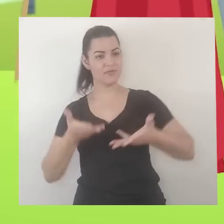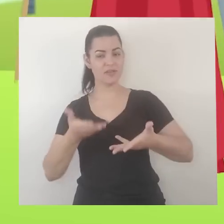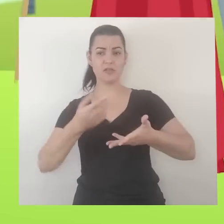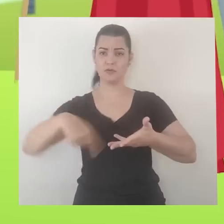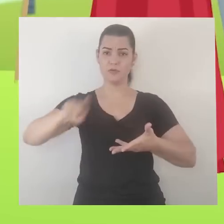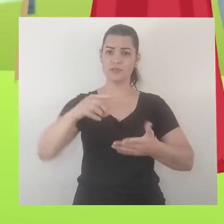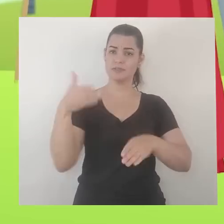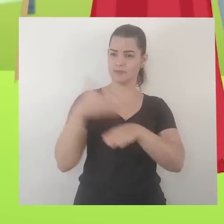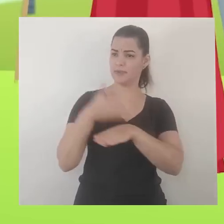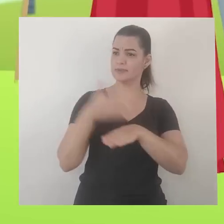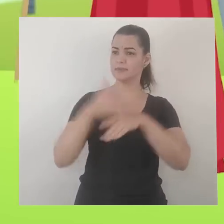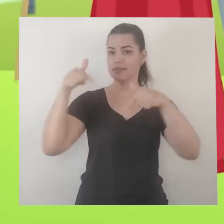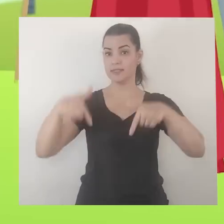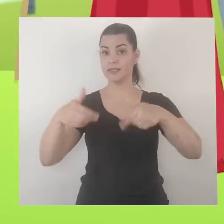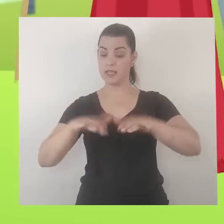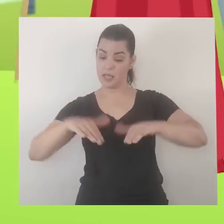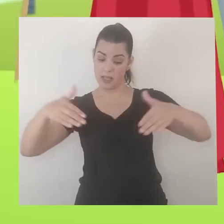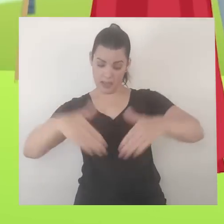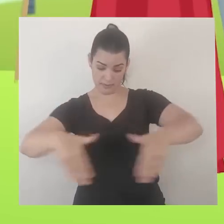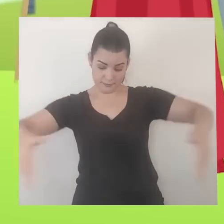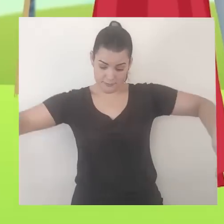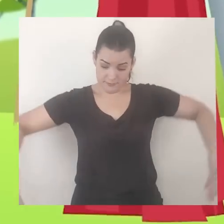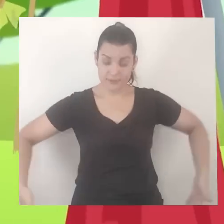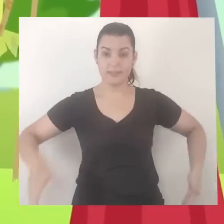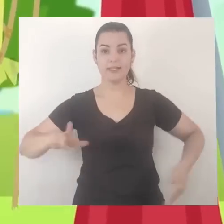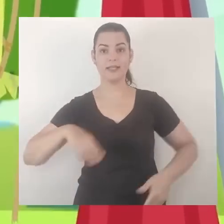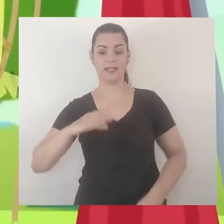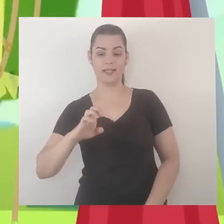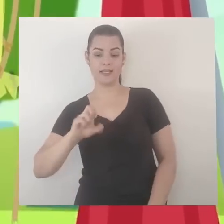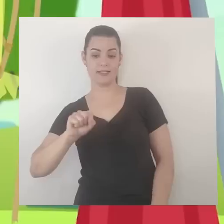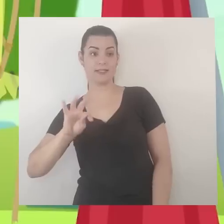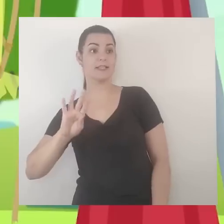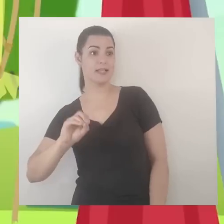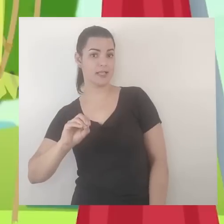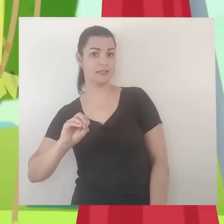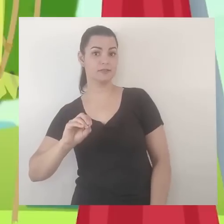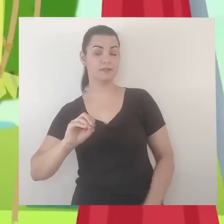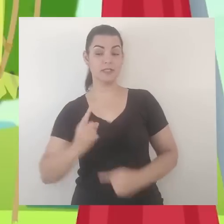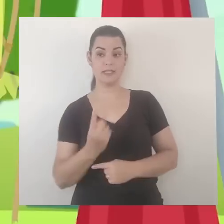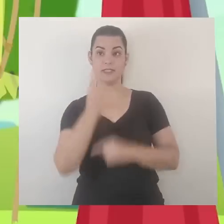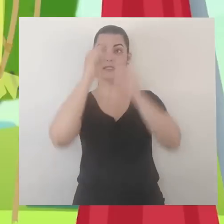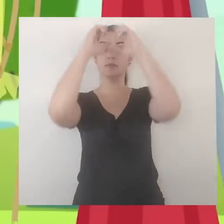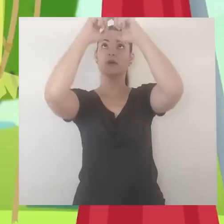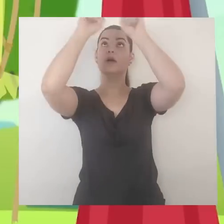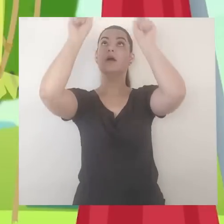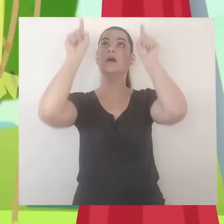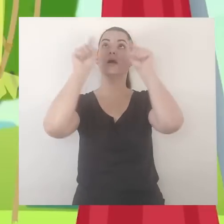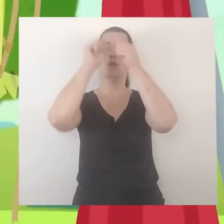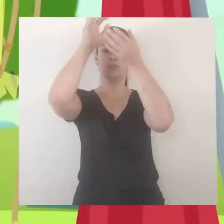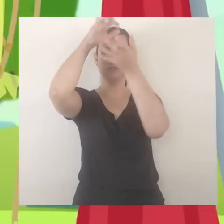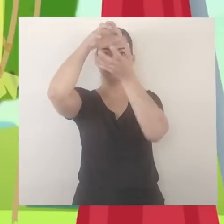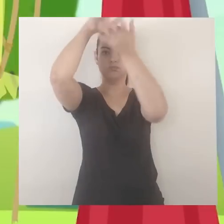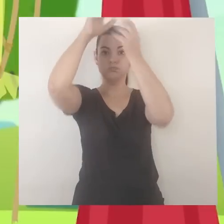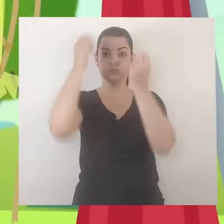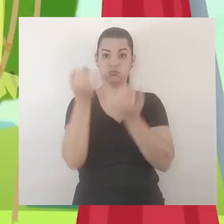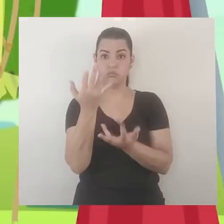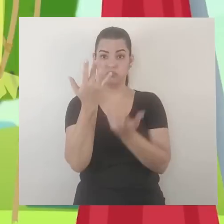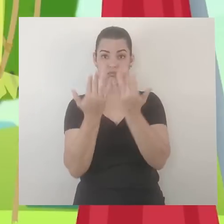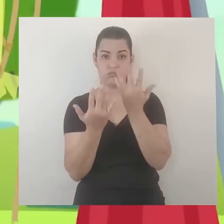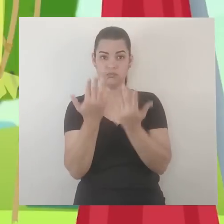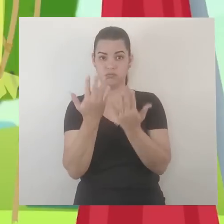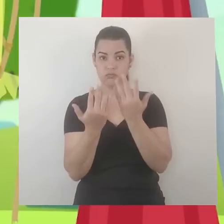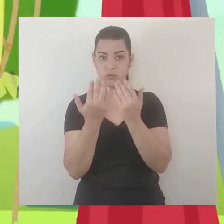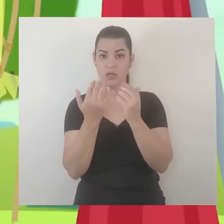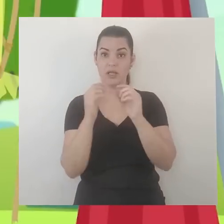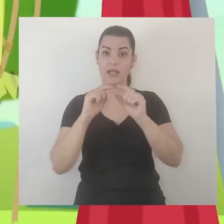bordo. Aqui embaixo temos o cesto, nossa cabine. Aqui acima, o queimador. É ele que faz o calor. Mais